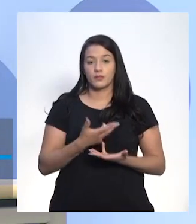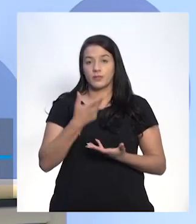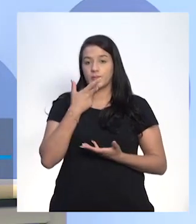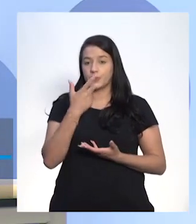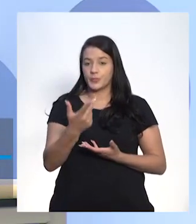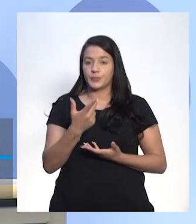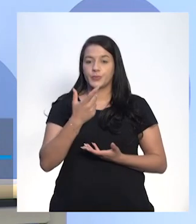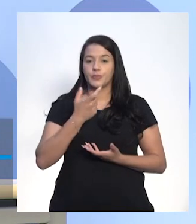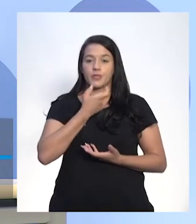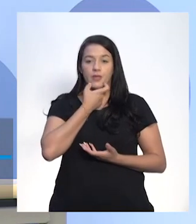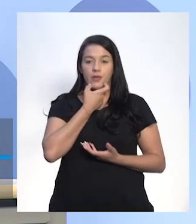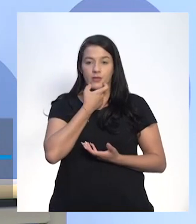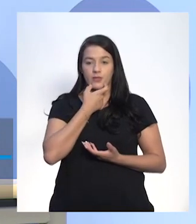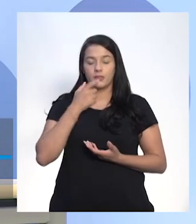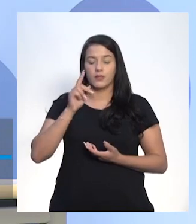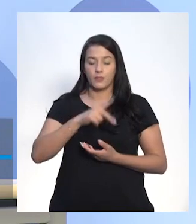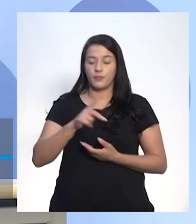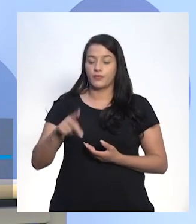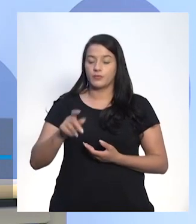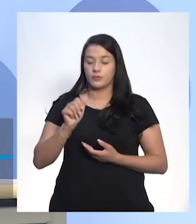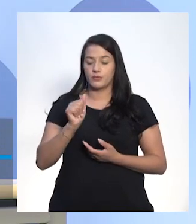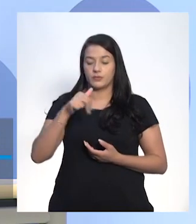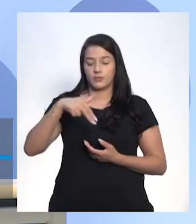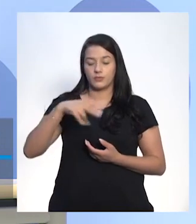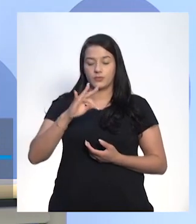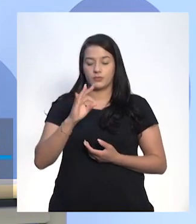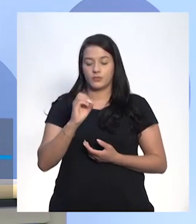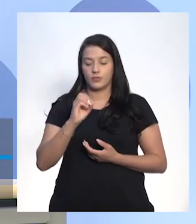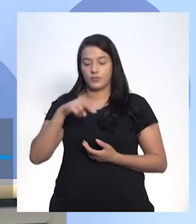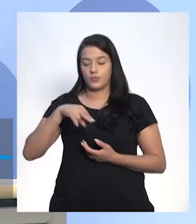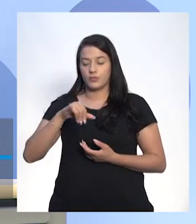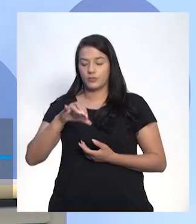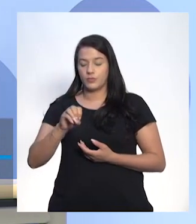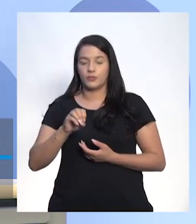professor Antônio, não dá para ver o restante.